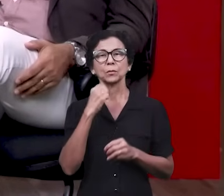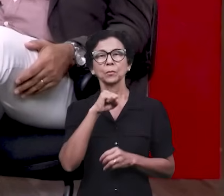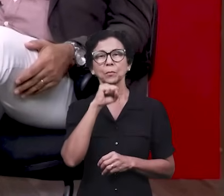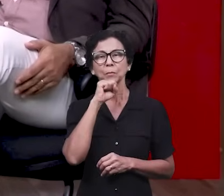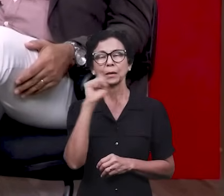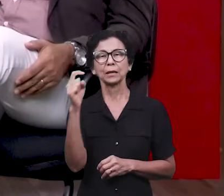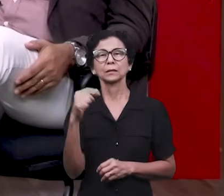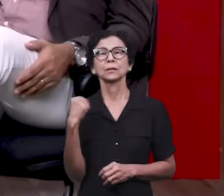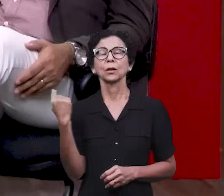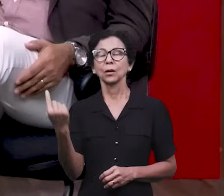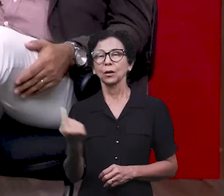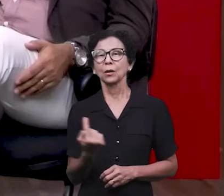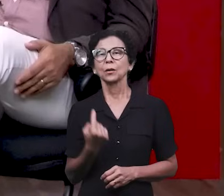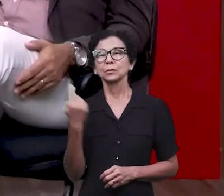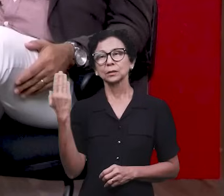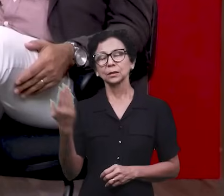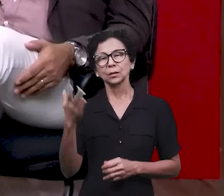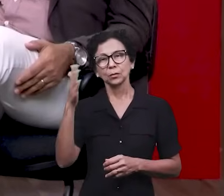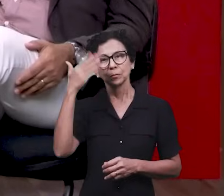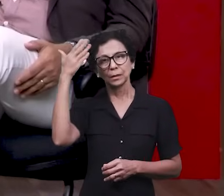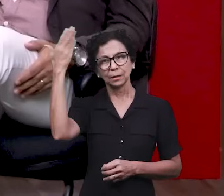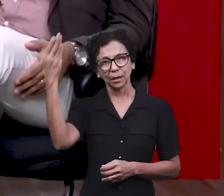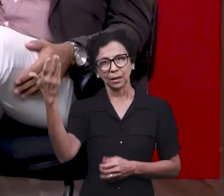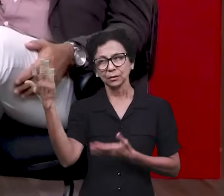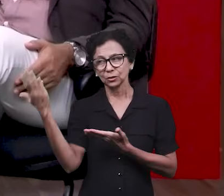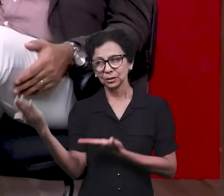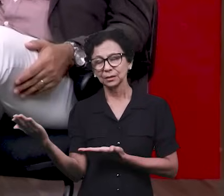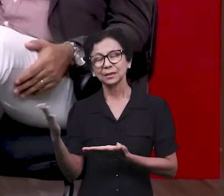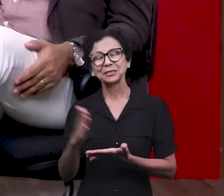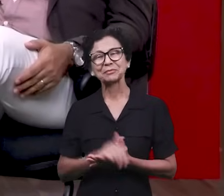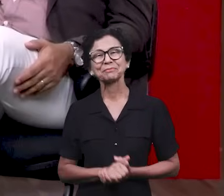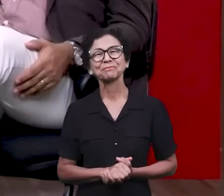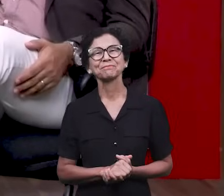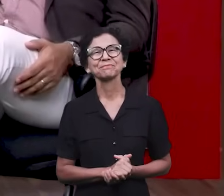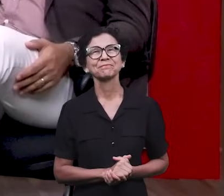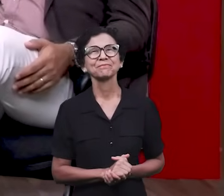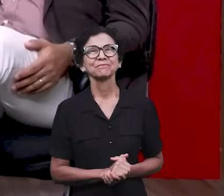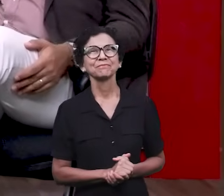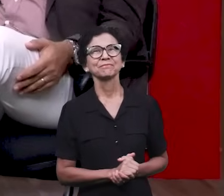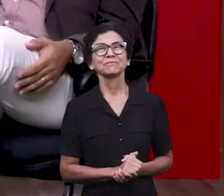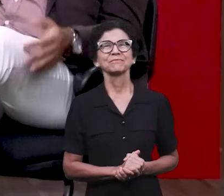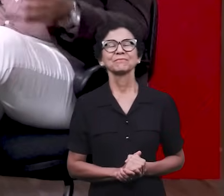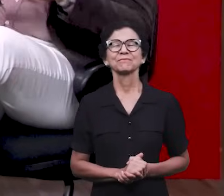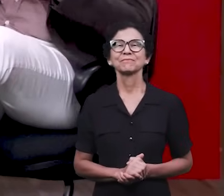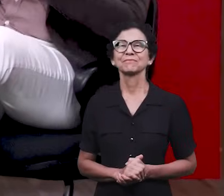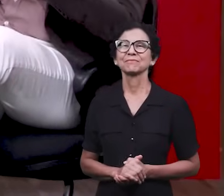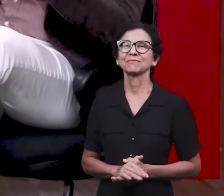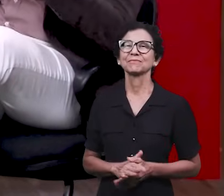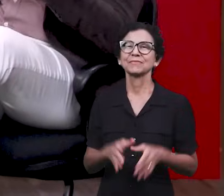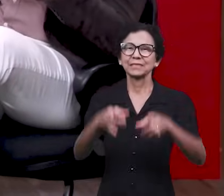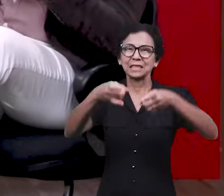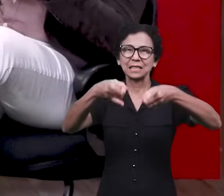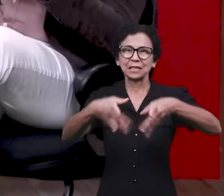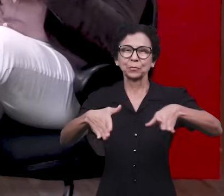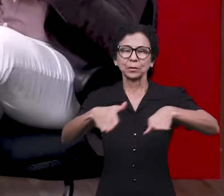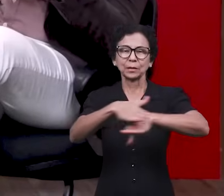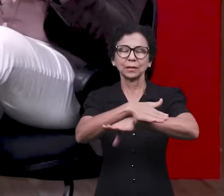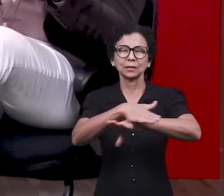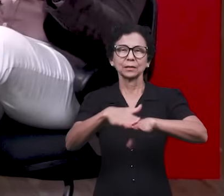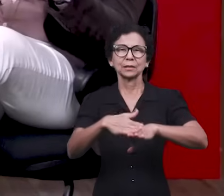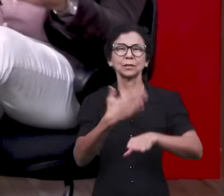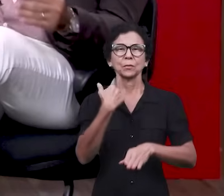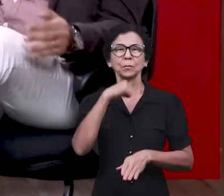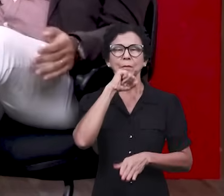está sepultado o pai da fé, né? Exatamente. Então nós temos, primeiro foi Sara, né, que então morre com